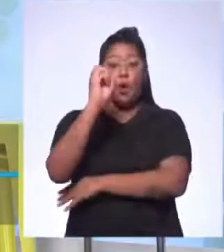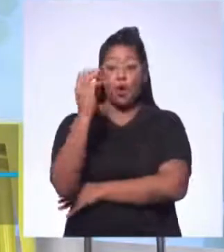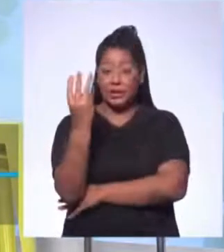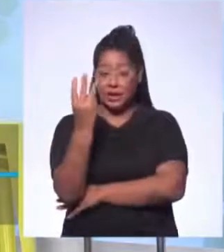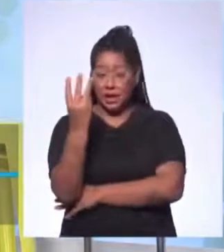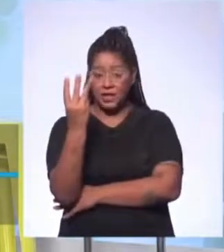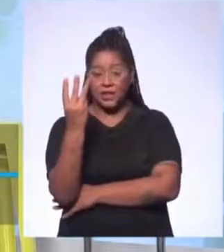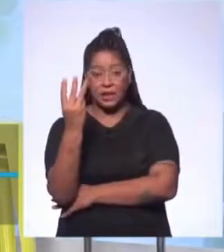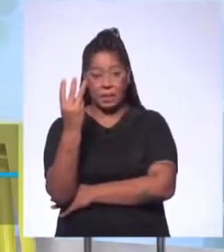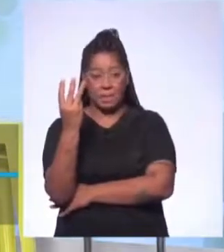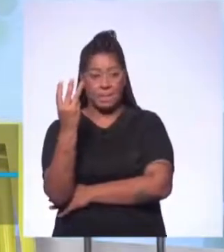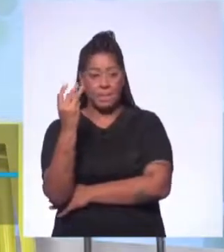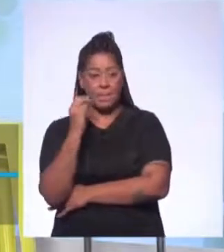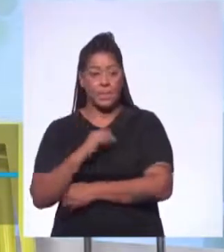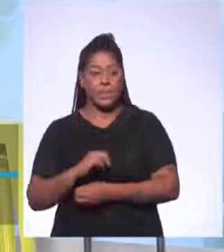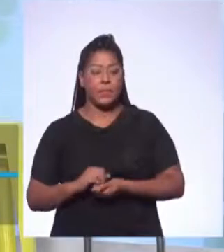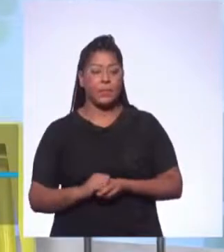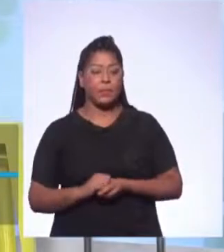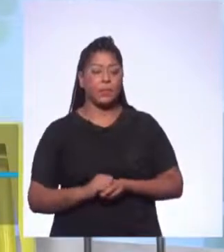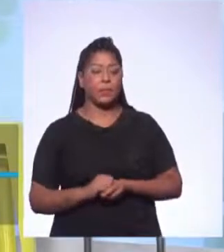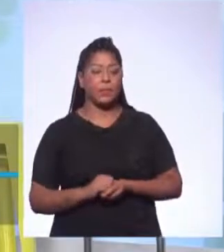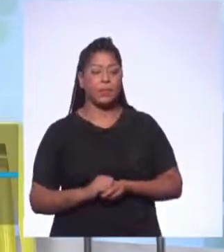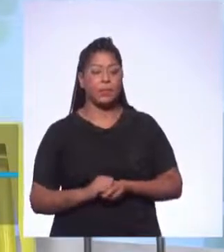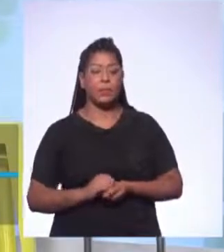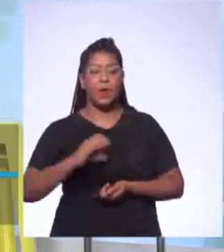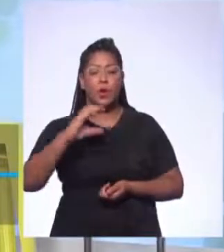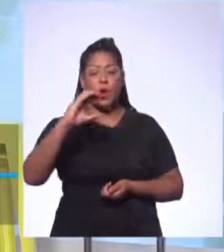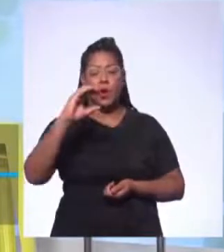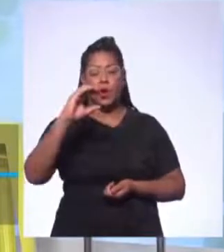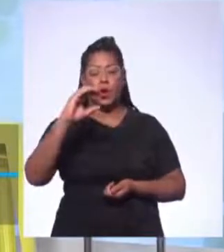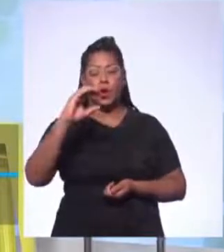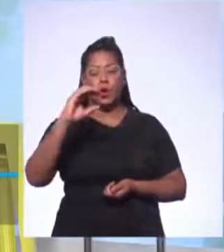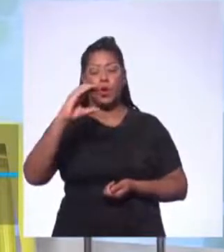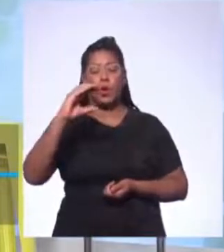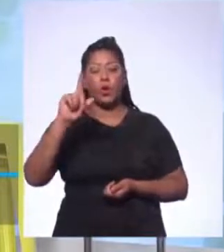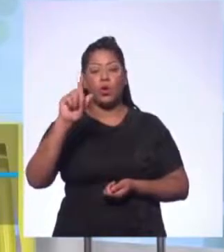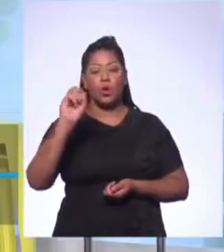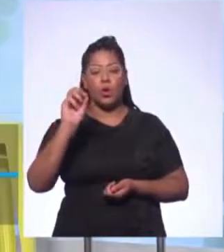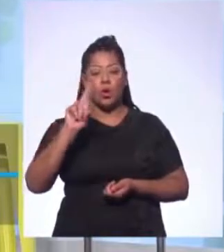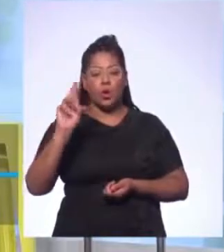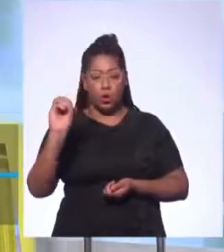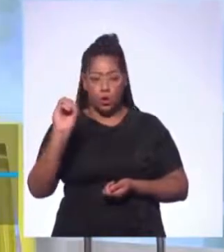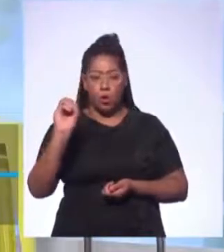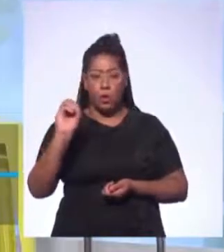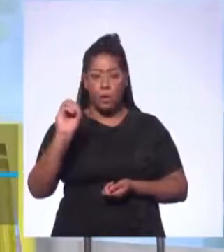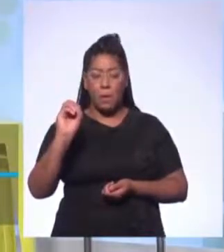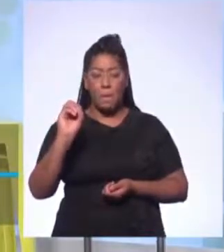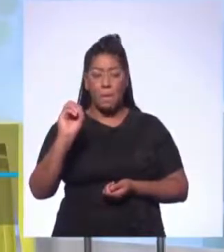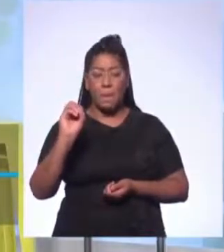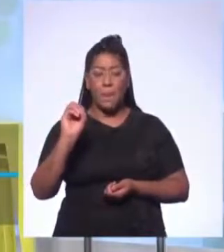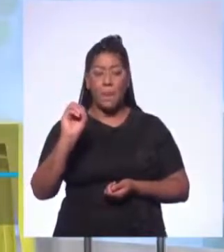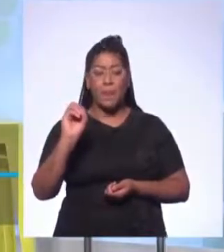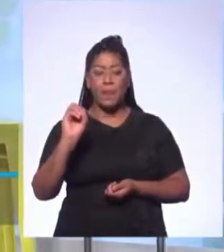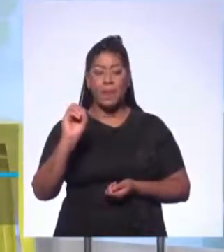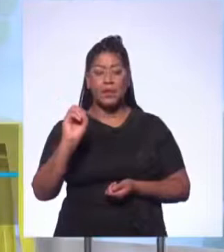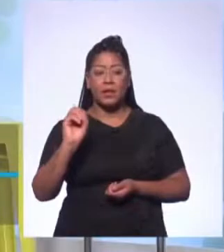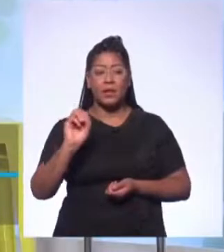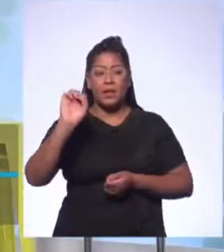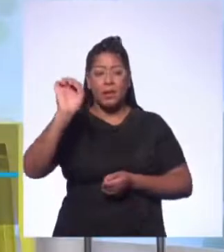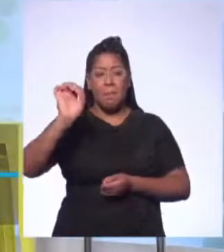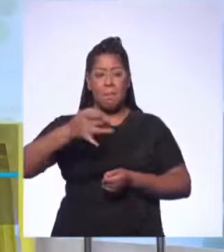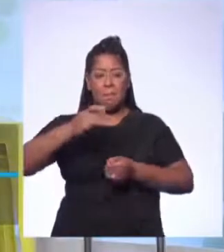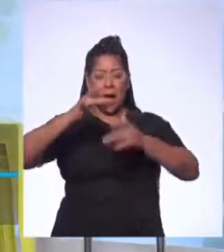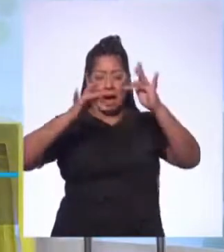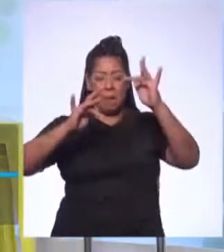melhor, esse cloro existente nessas fórmulas, ele se desprende dessas fórmulas e aí ele vai